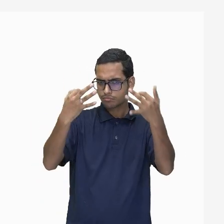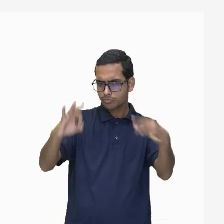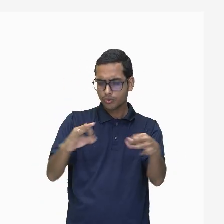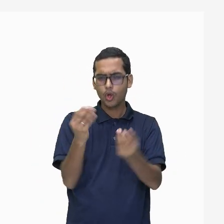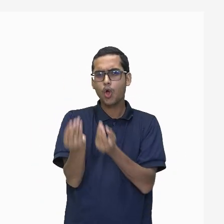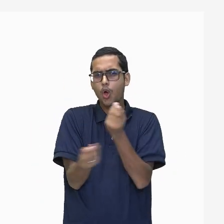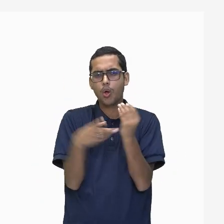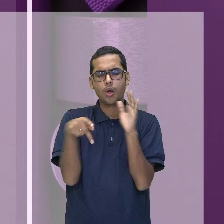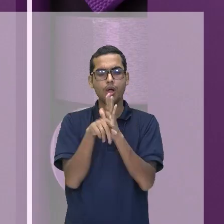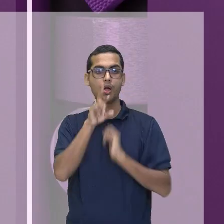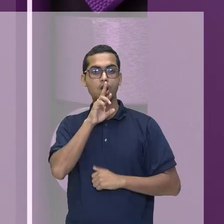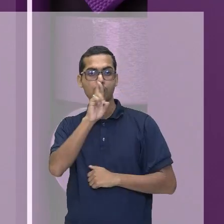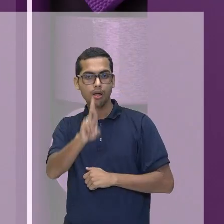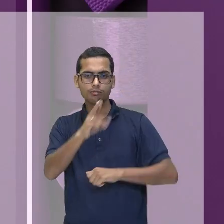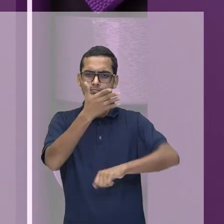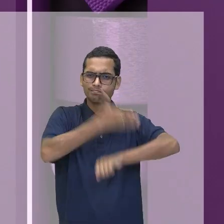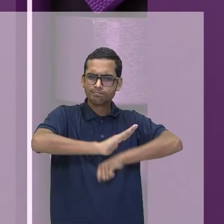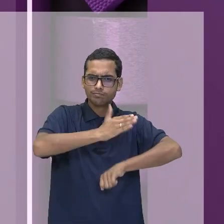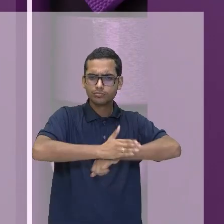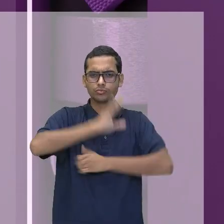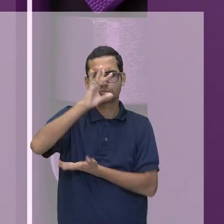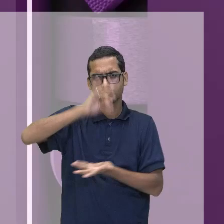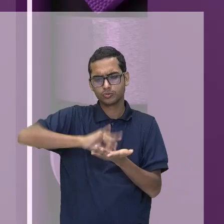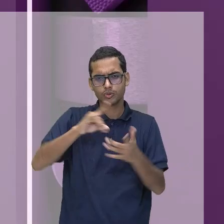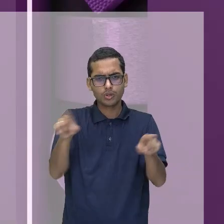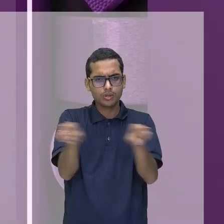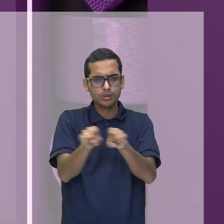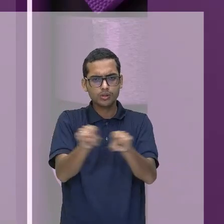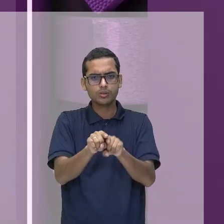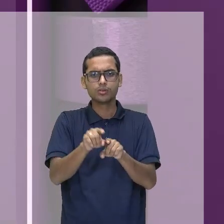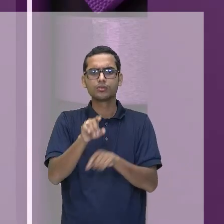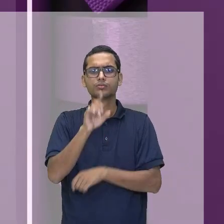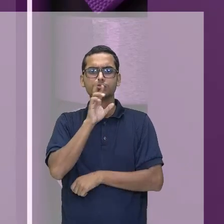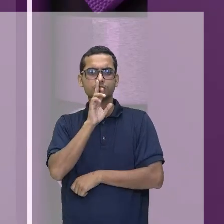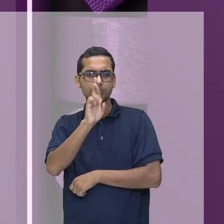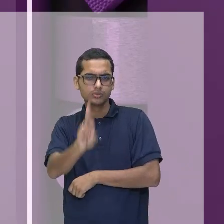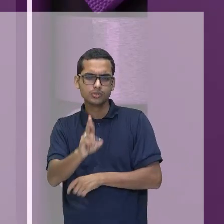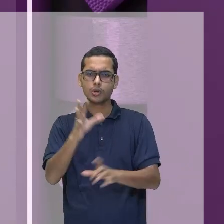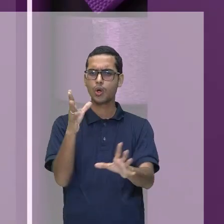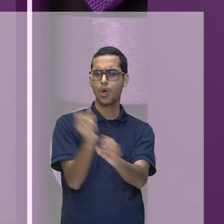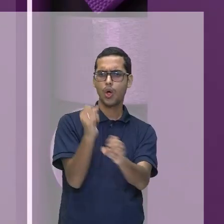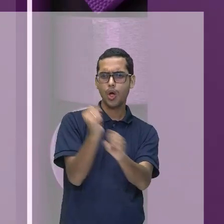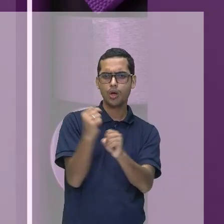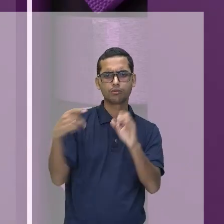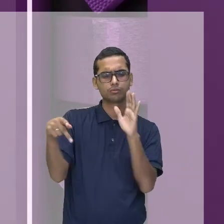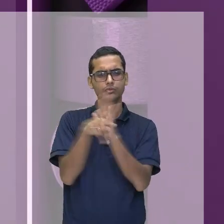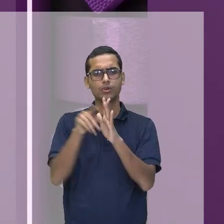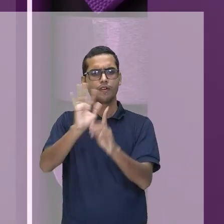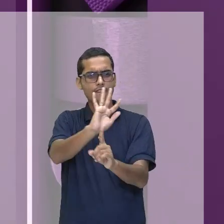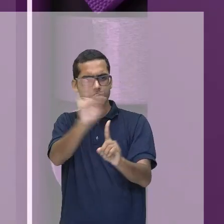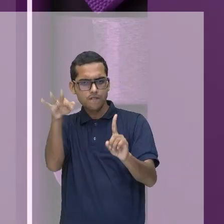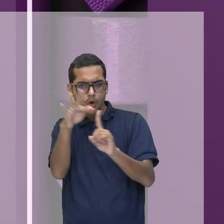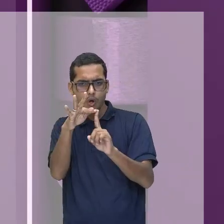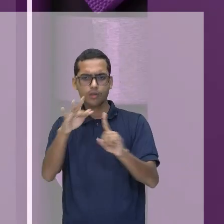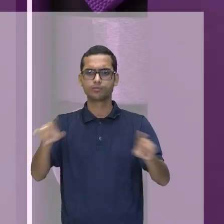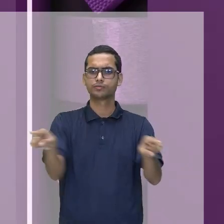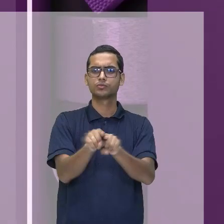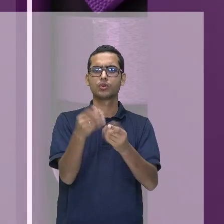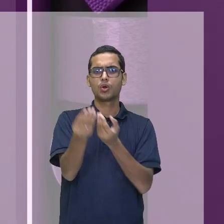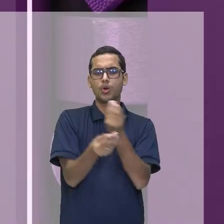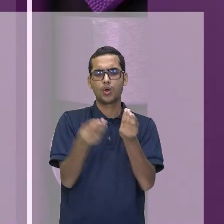como resolver e aplicar aí a resolução de uma função e também a